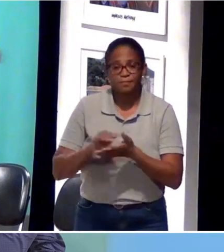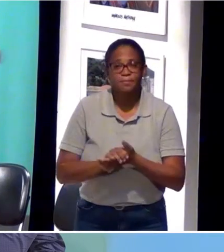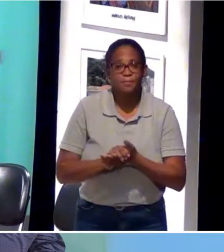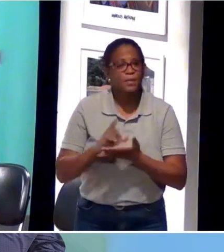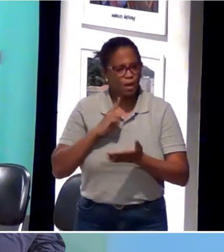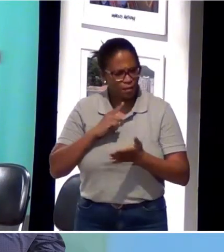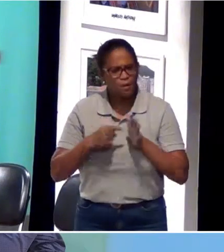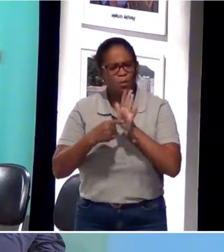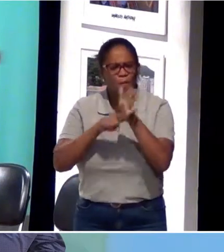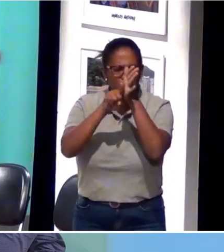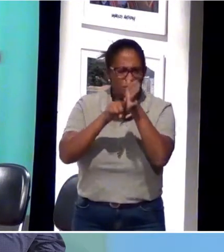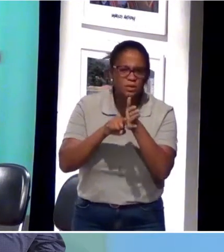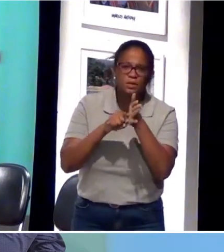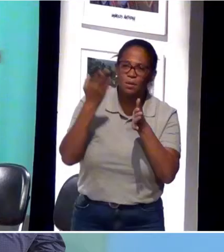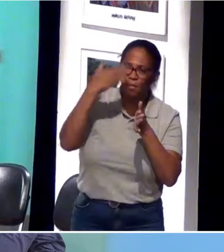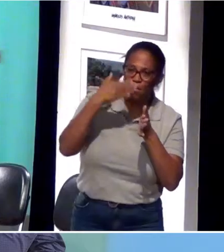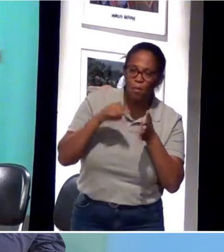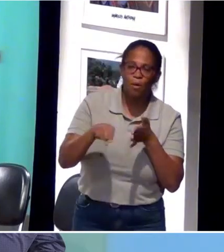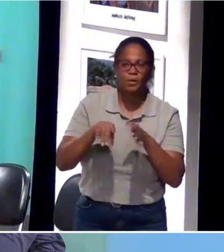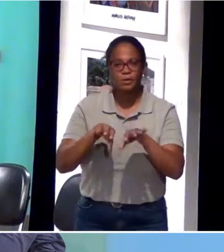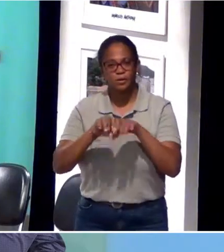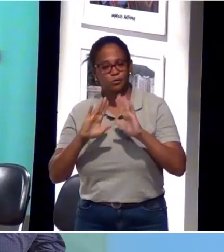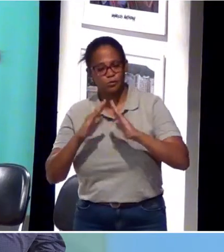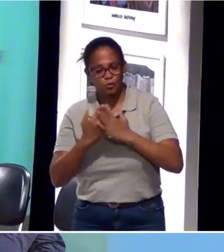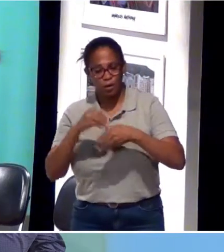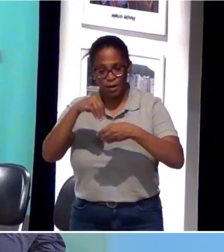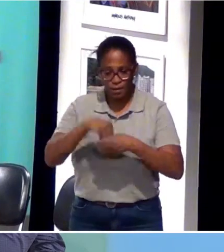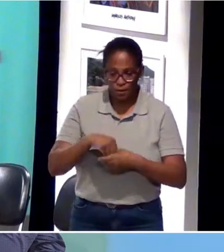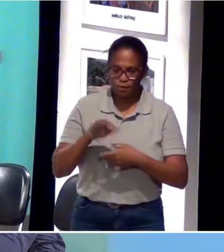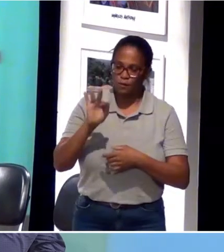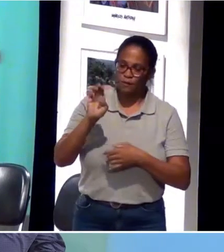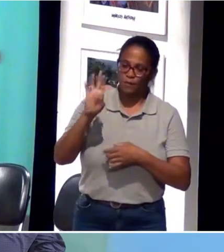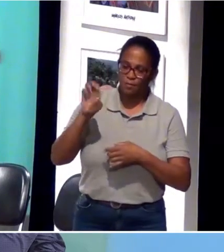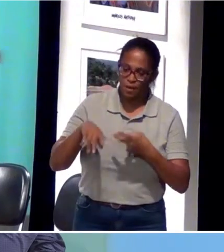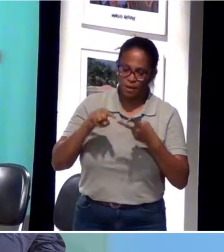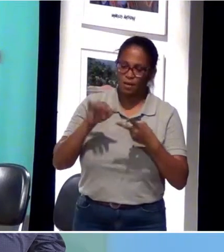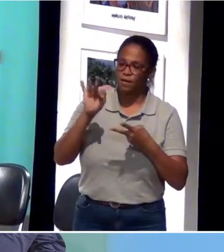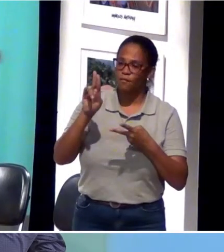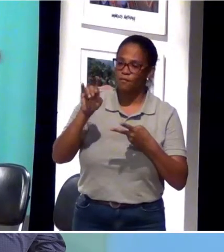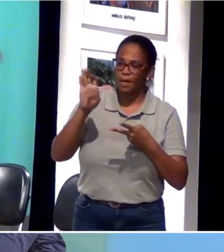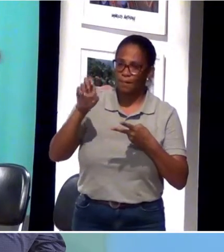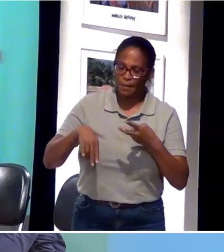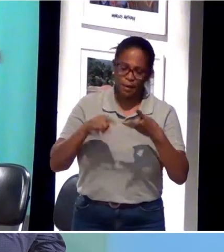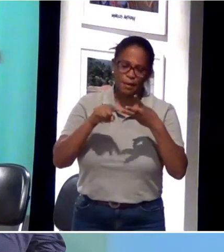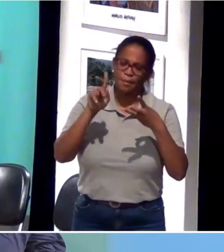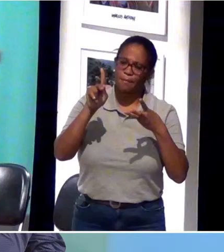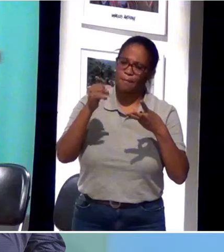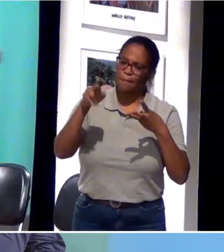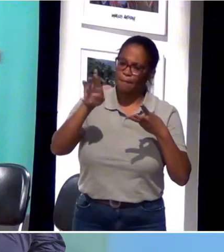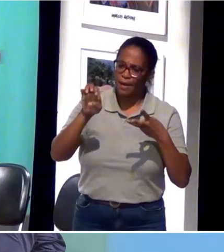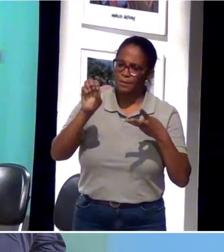da FEBEM, da FUNABEM, dentro de instituições como Padre Severino e João Luiz Alves, que são instituições antigas desse